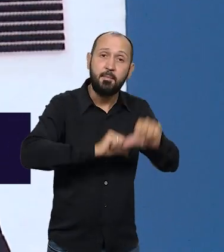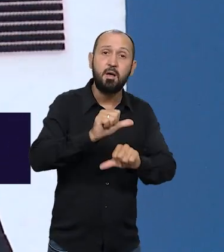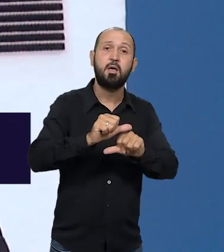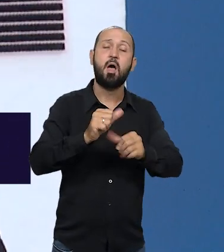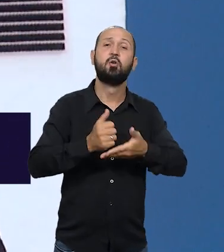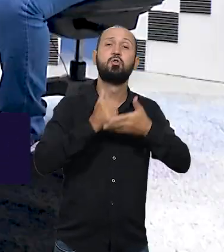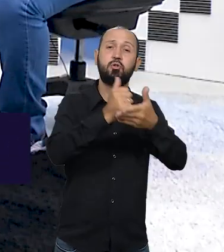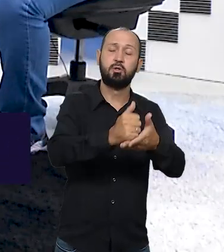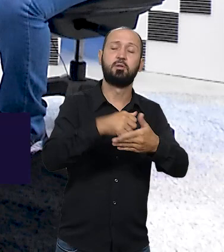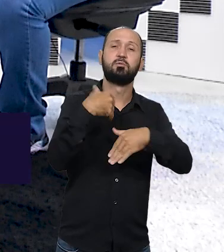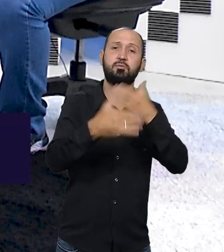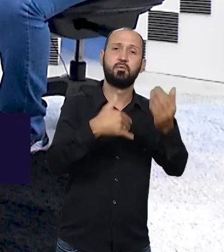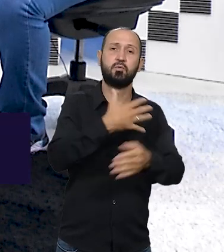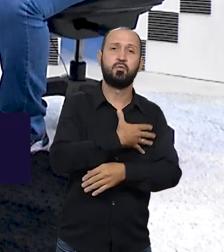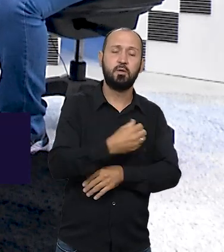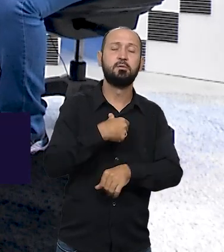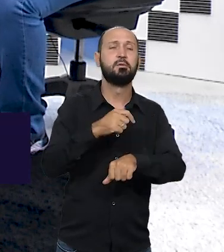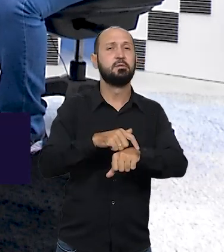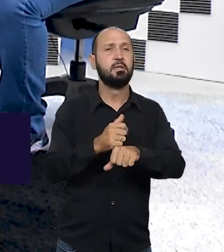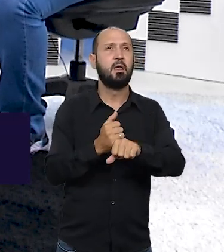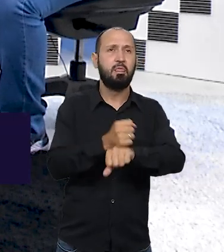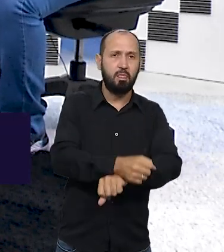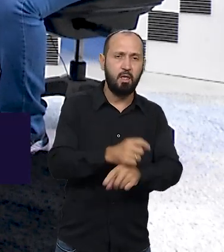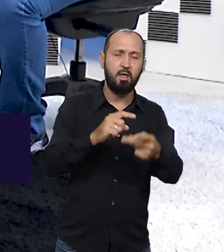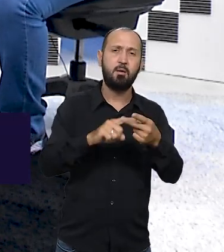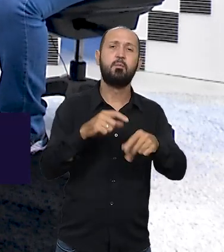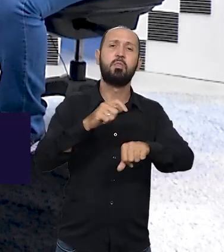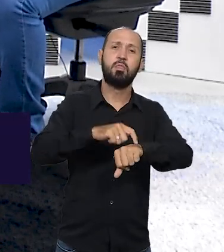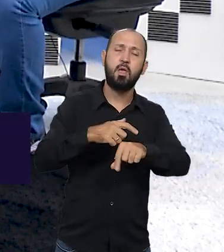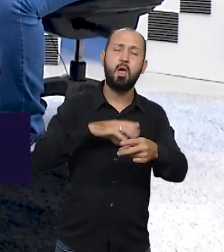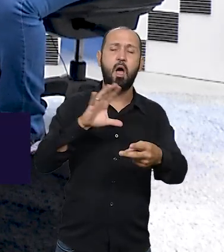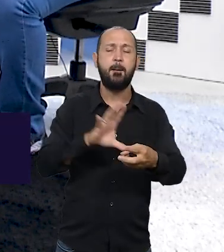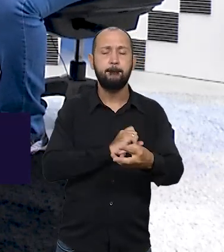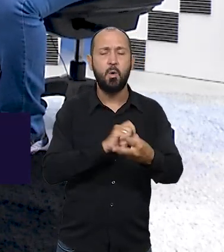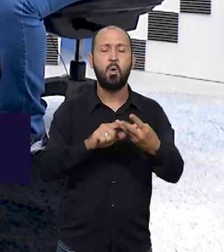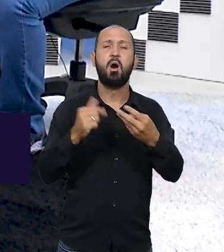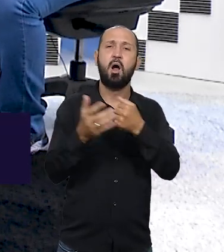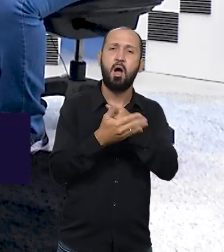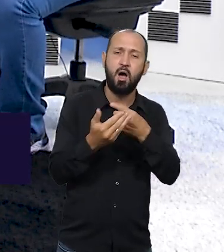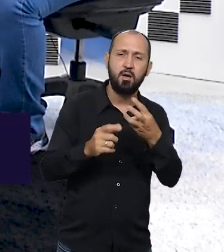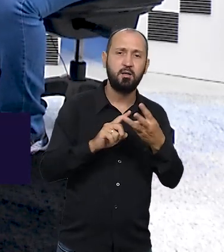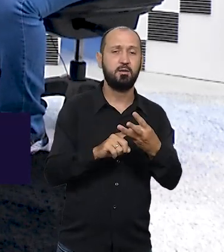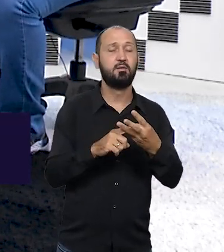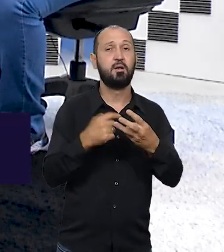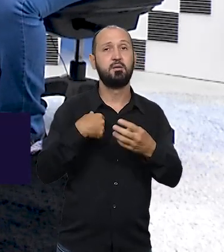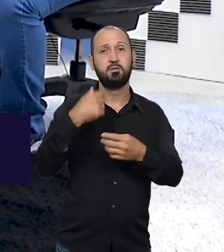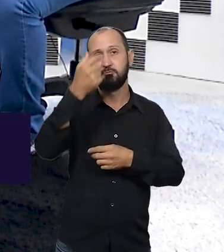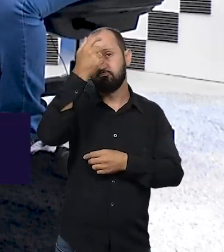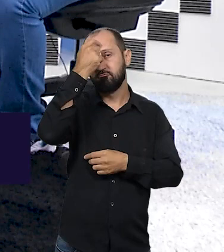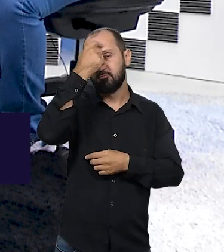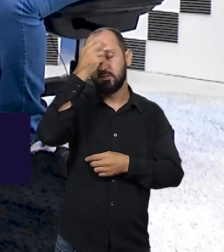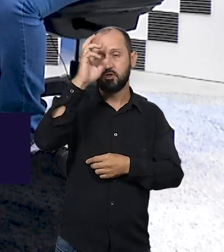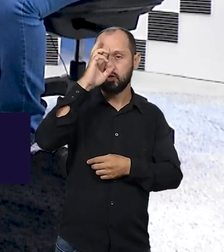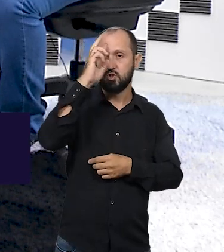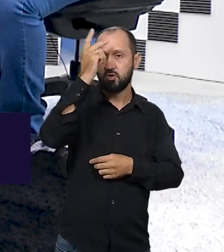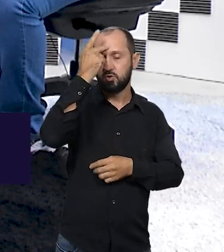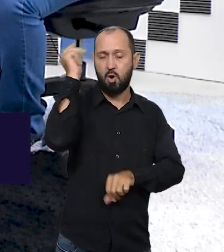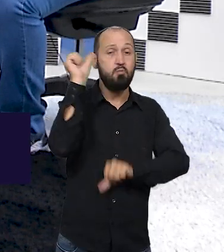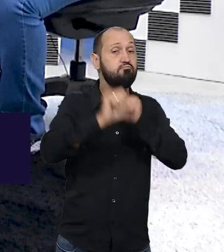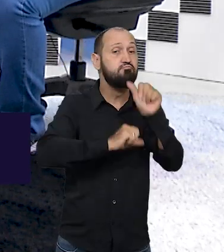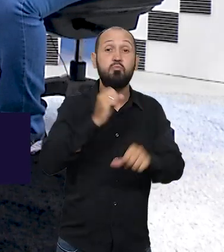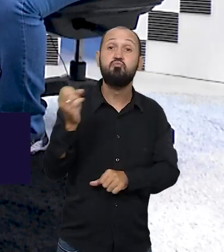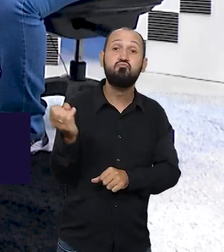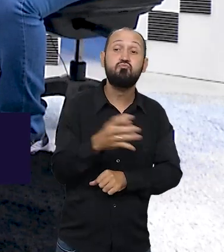filho, a gente tem que investir. Investe tempo, investe carinho, investe amor. E principalmente a gente se reinventa quando a